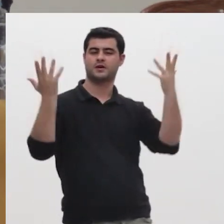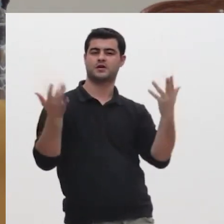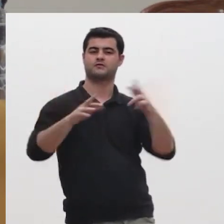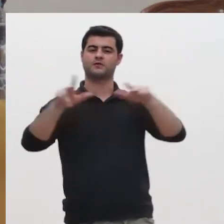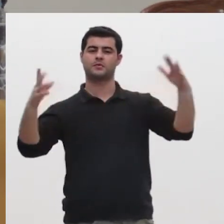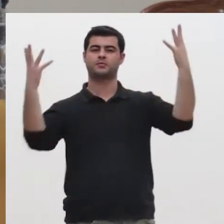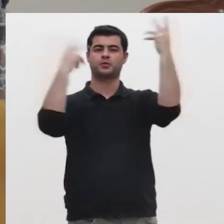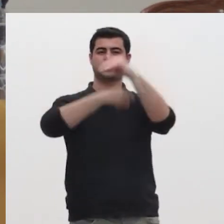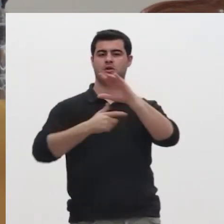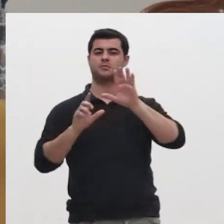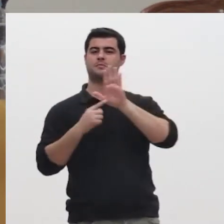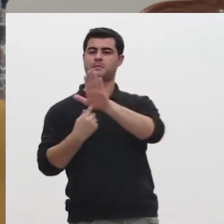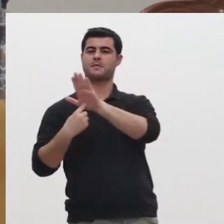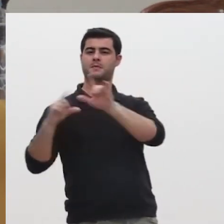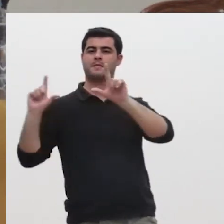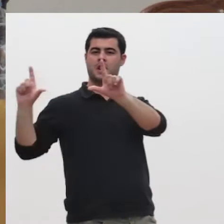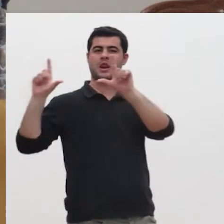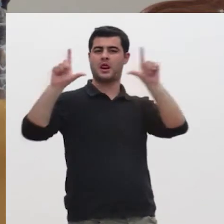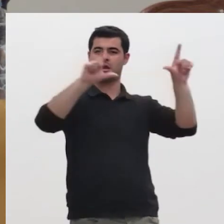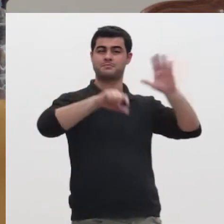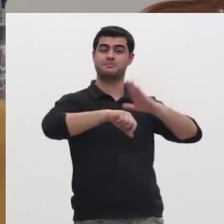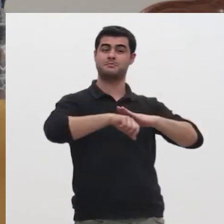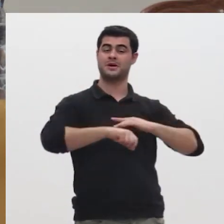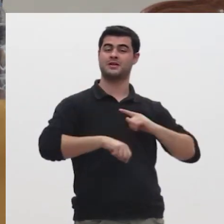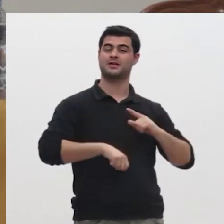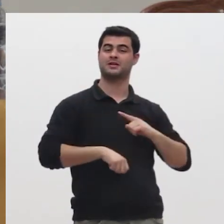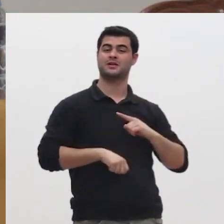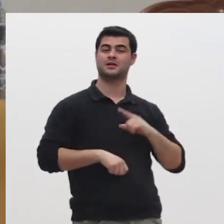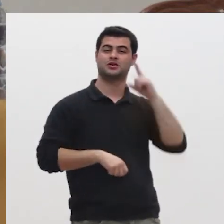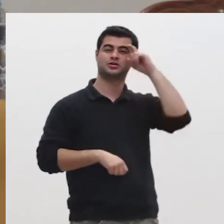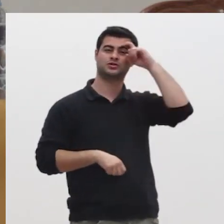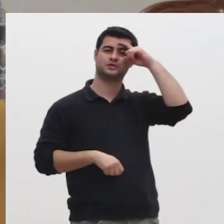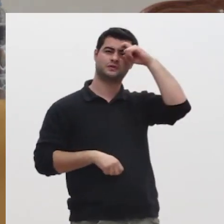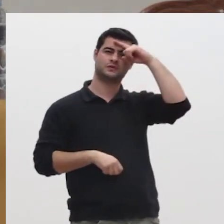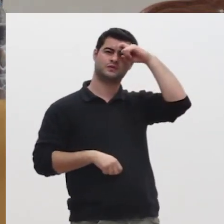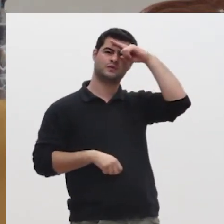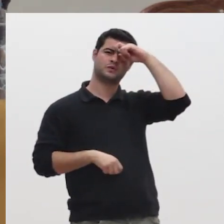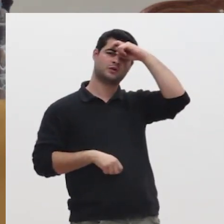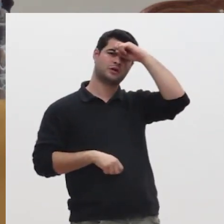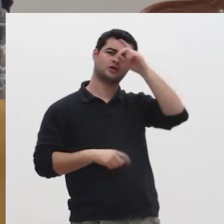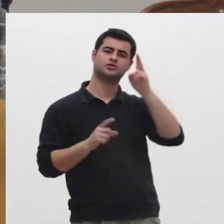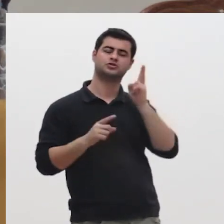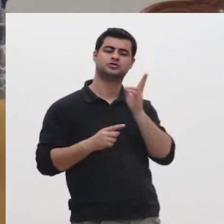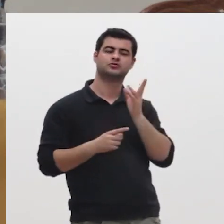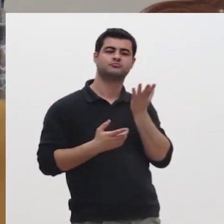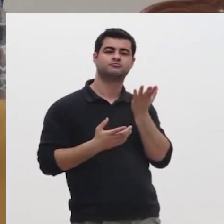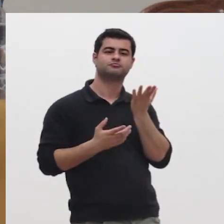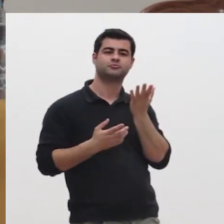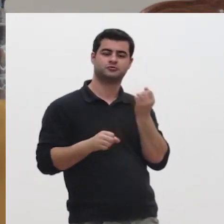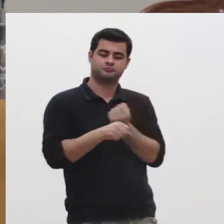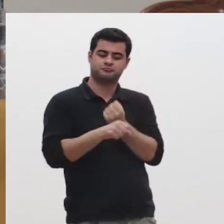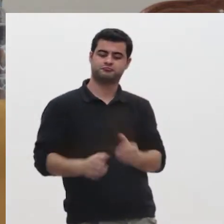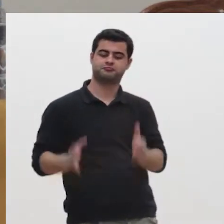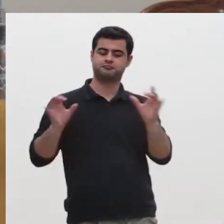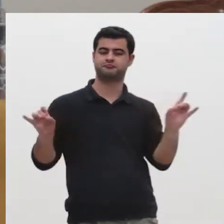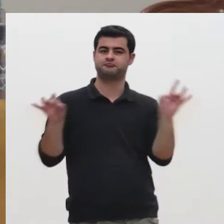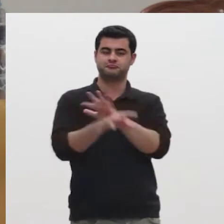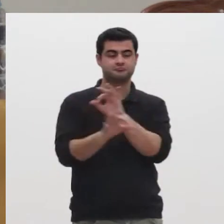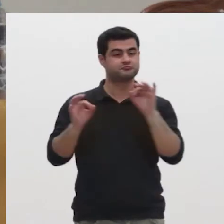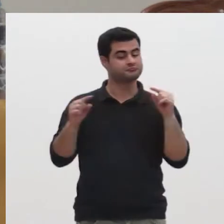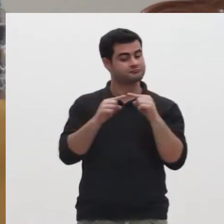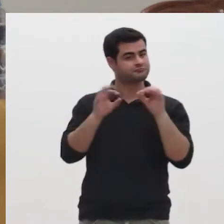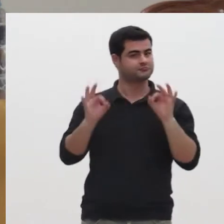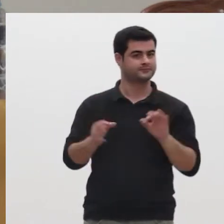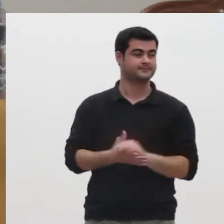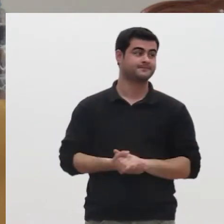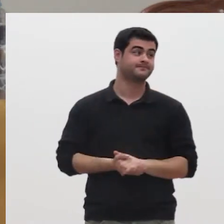placas, mas ela tem uma dificuldade muito grande de instalar a infraestrutura adequada, né? né? Então, esse é um grande problema. Um outro problema